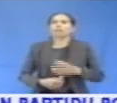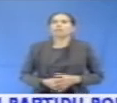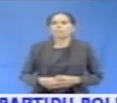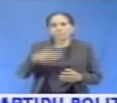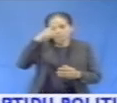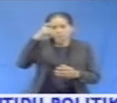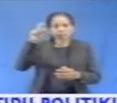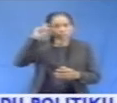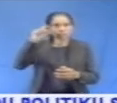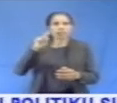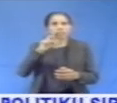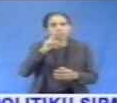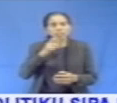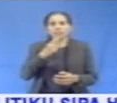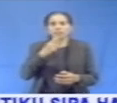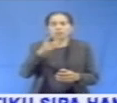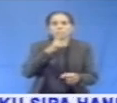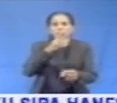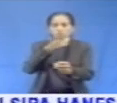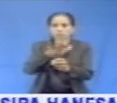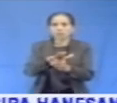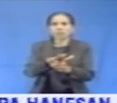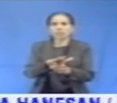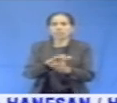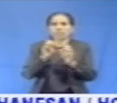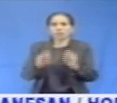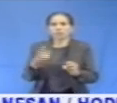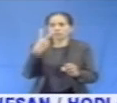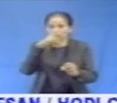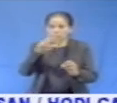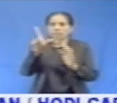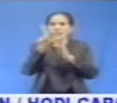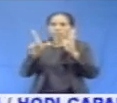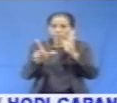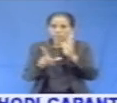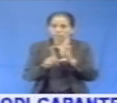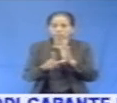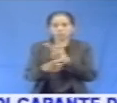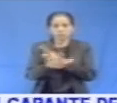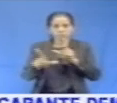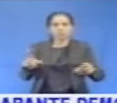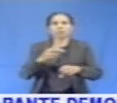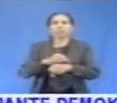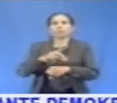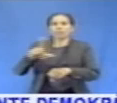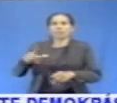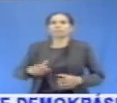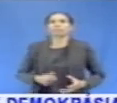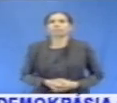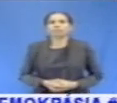Também ex-comandante da luta promete a tu revoga a lei antigos combatentes Libertação Nacional.